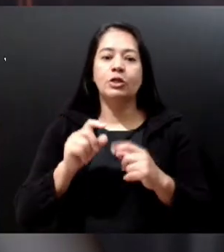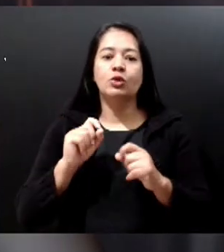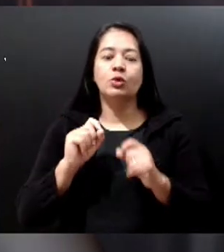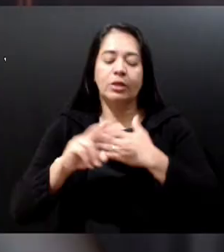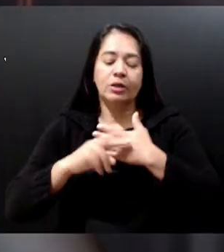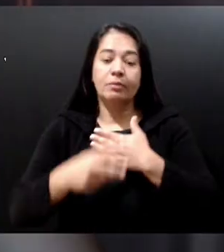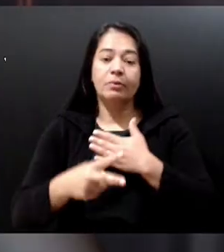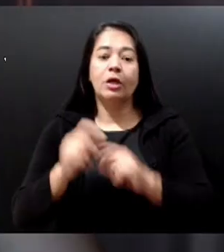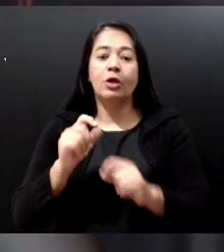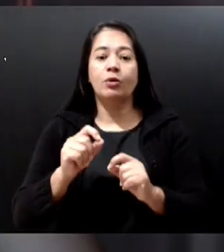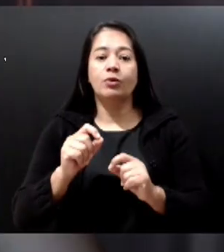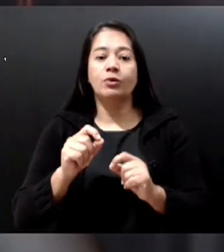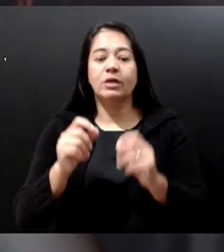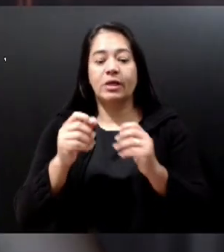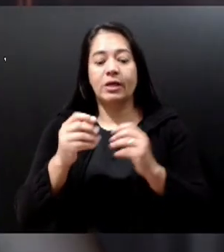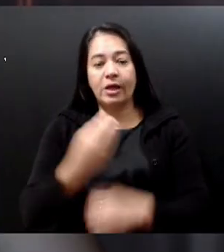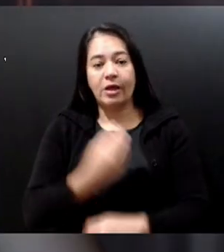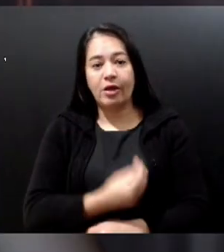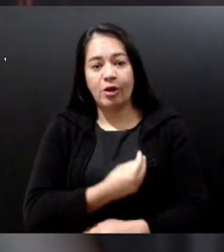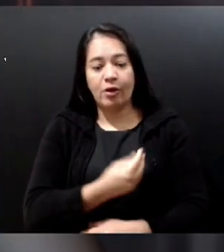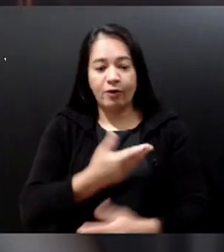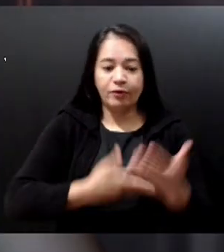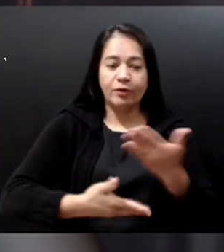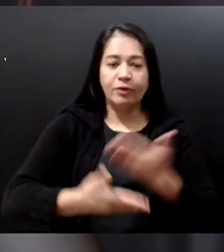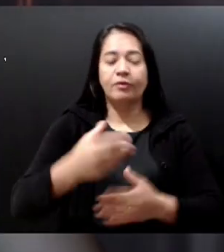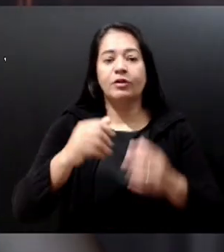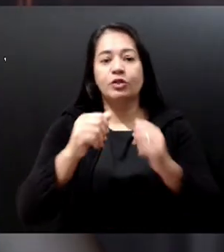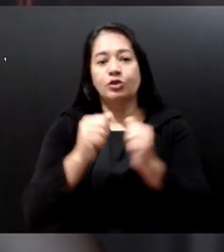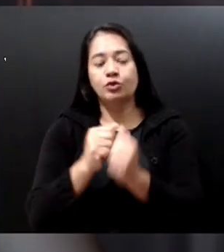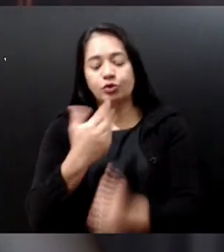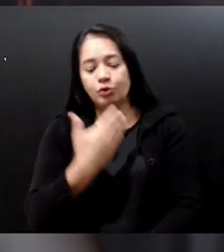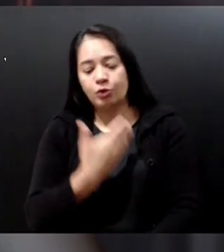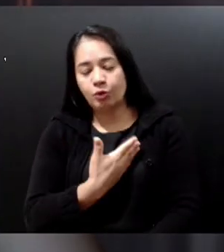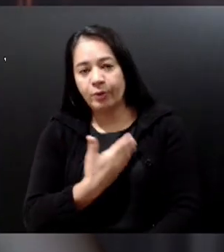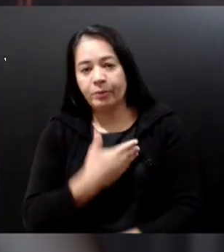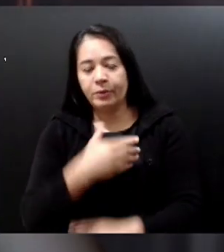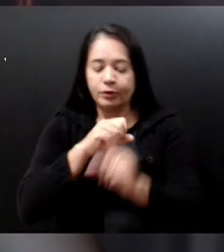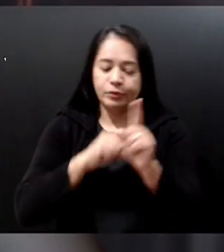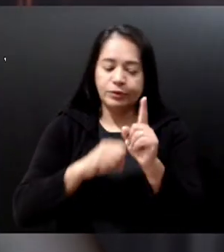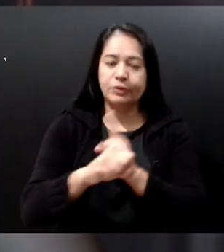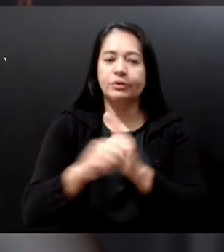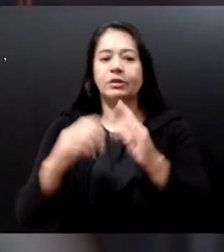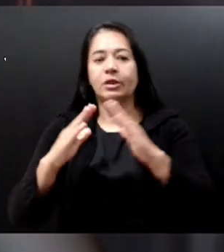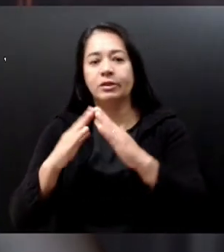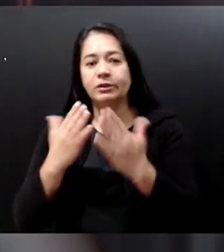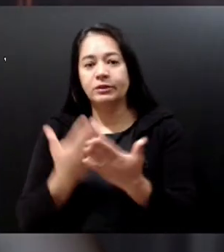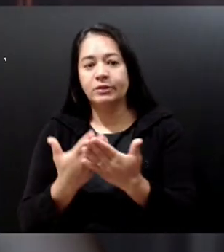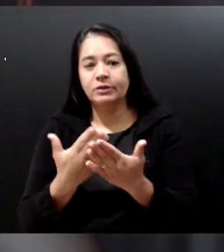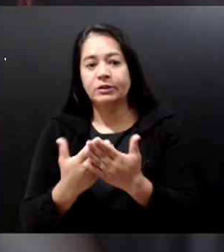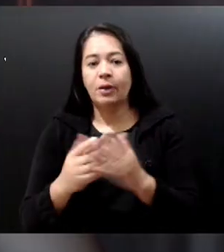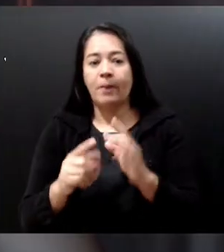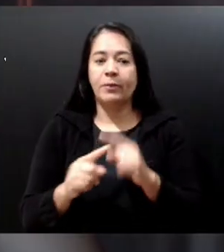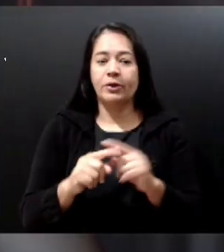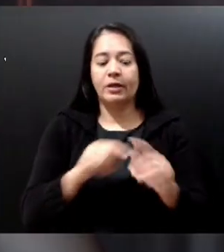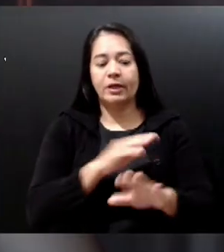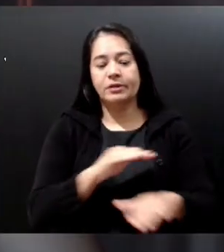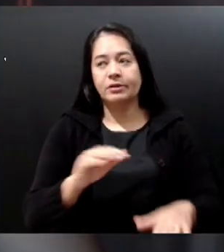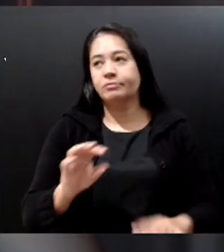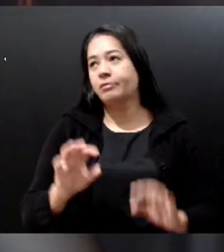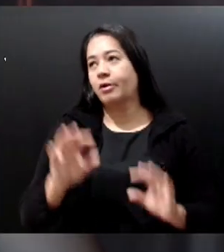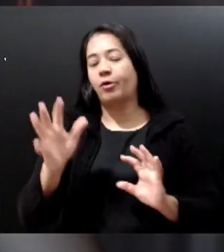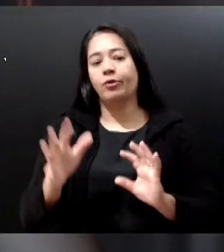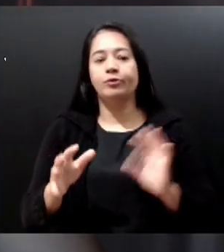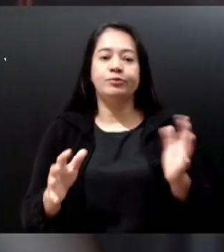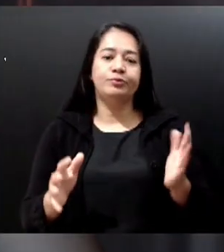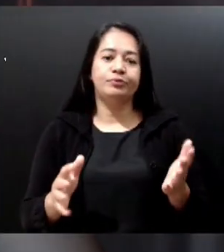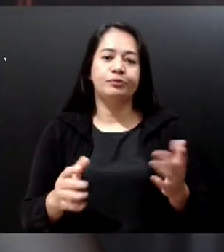na escola, na sociedade. Então, situações que a criança passa, onde coisas assim